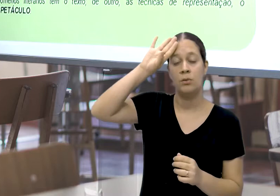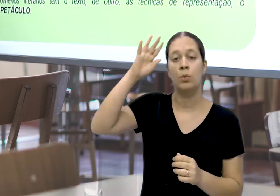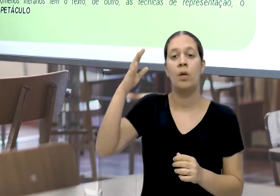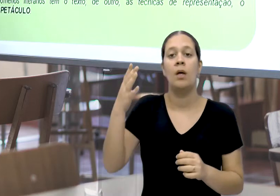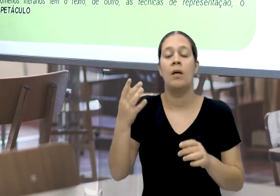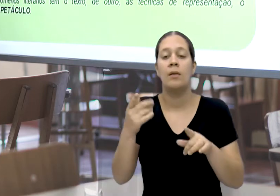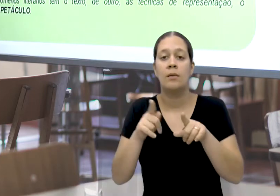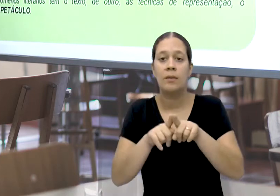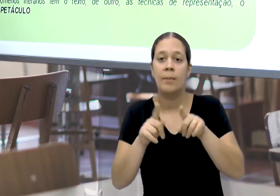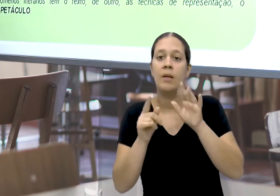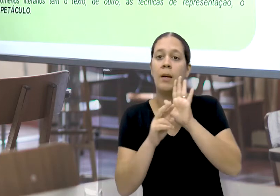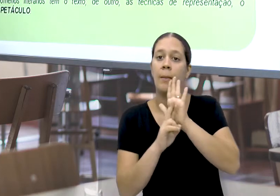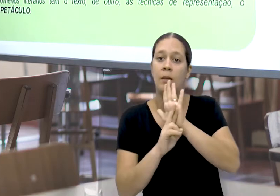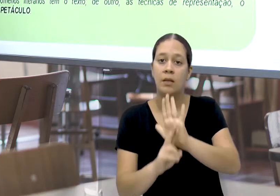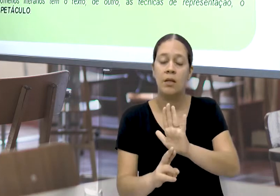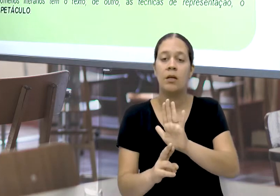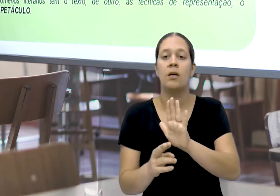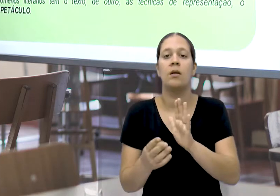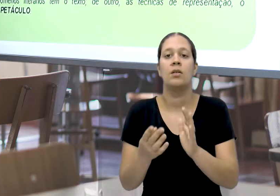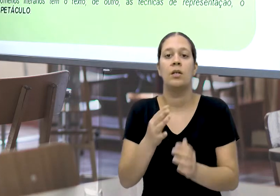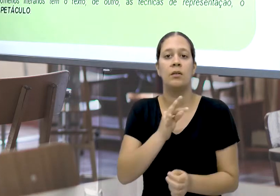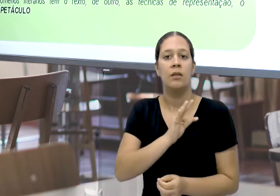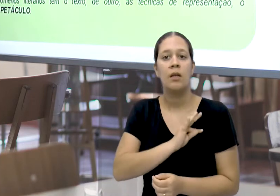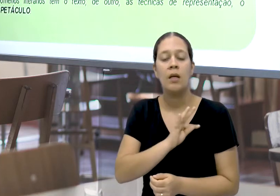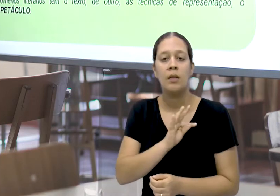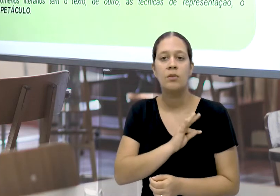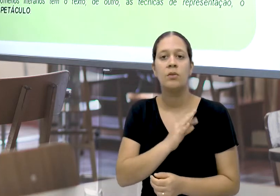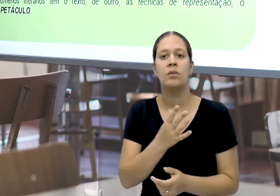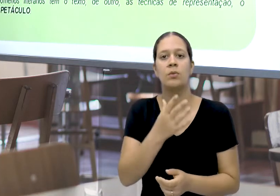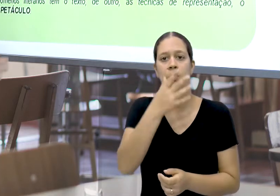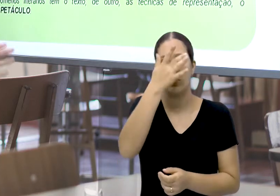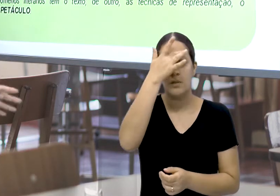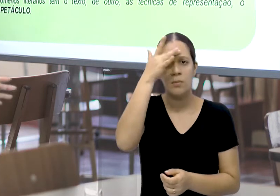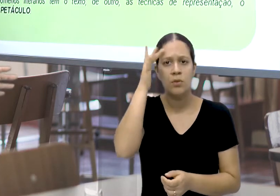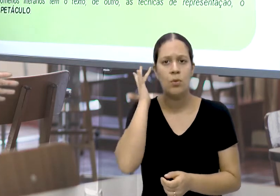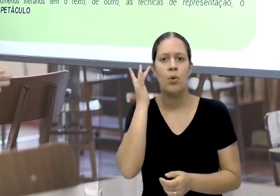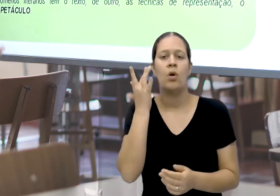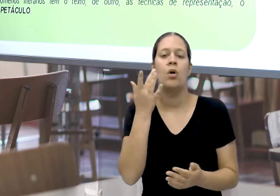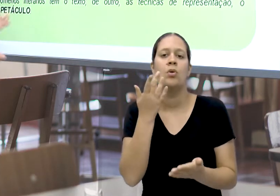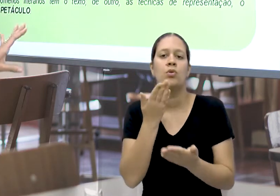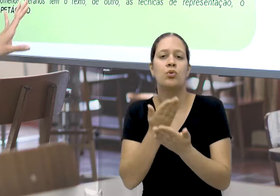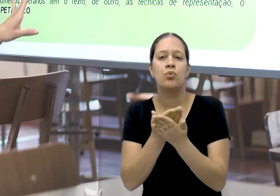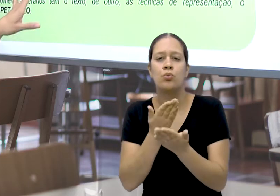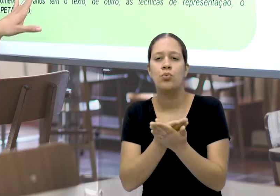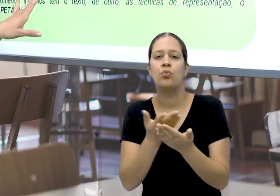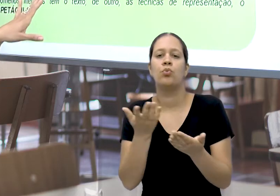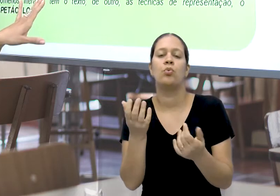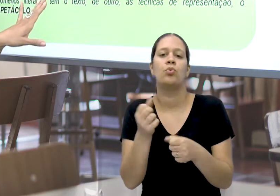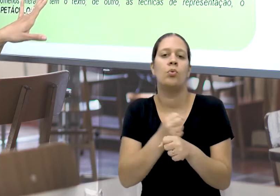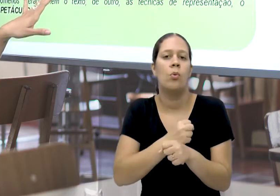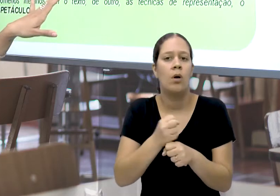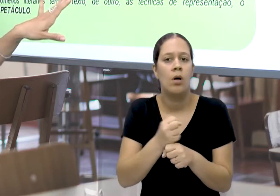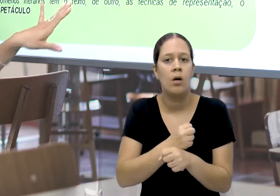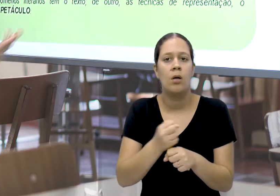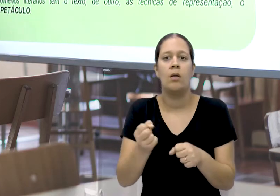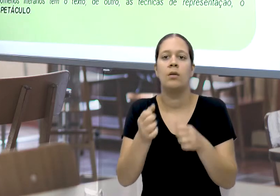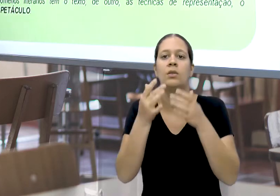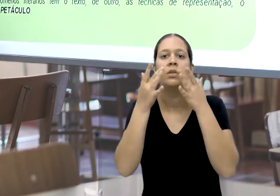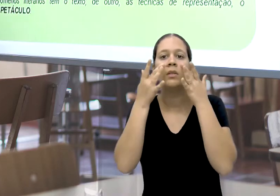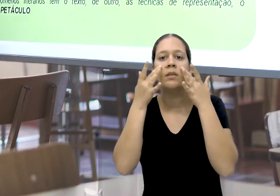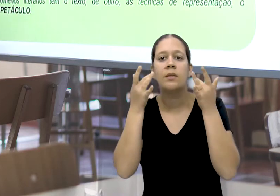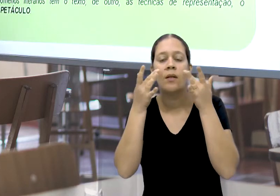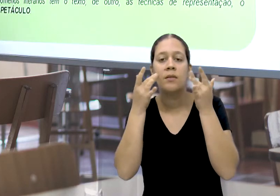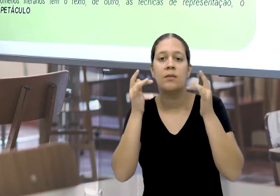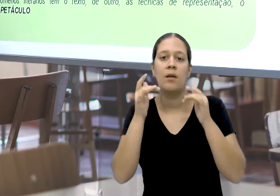atua, como é que eu vou interagir com o público. Mas hoje nossa aula é sobre o texto. o texto, o gênero